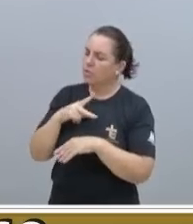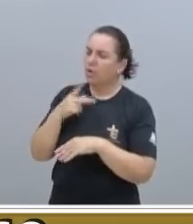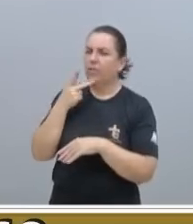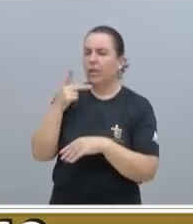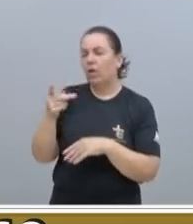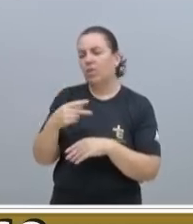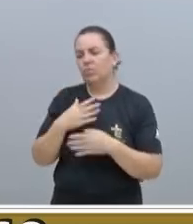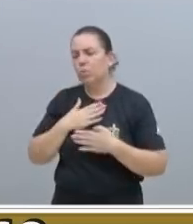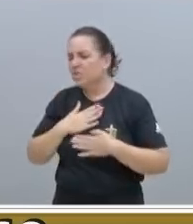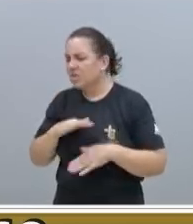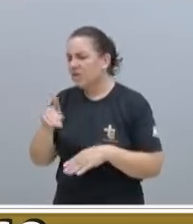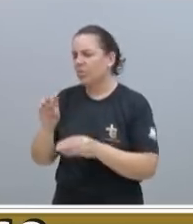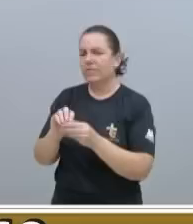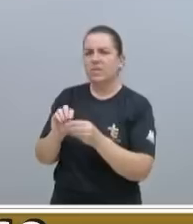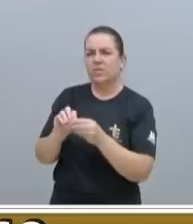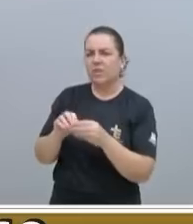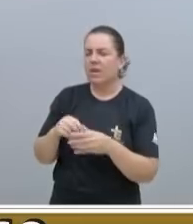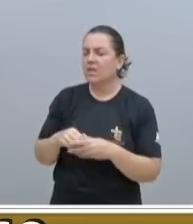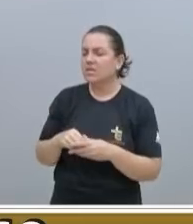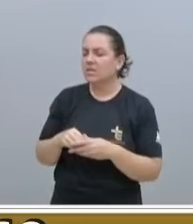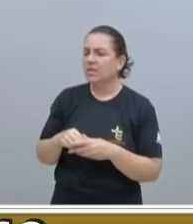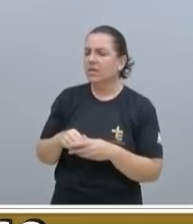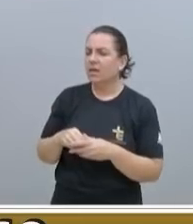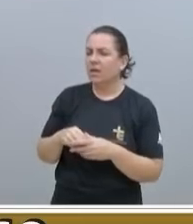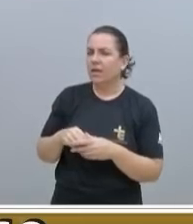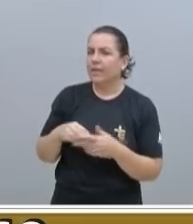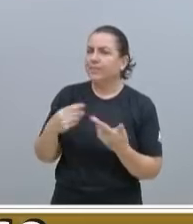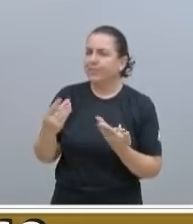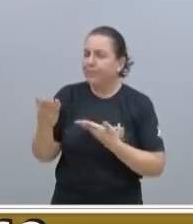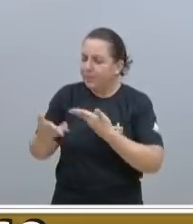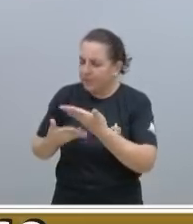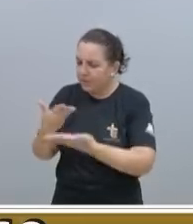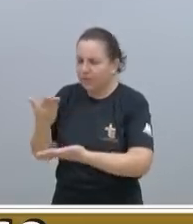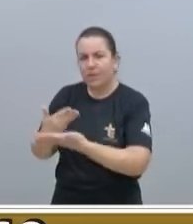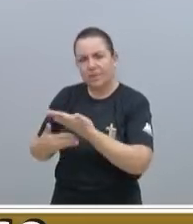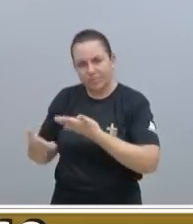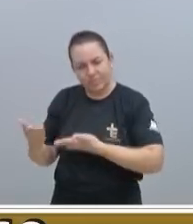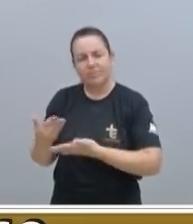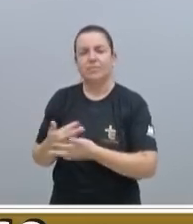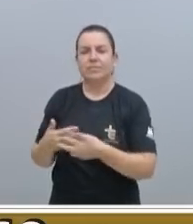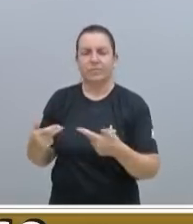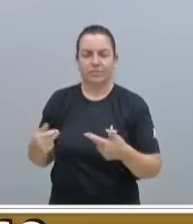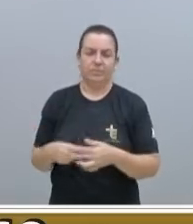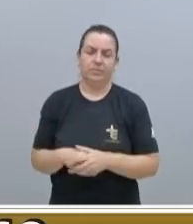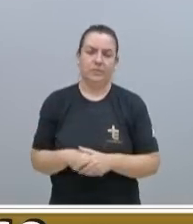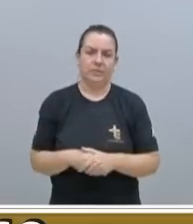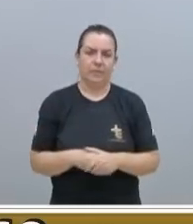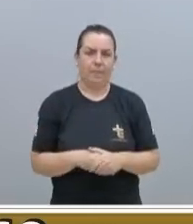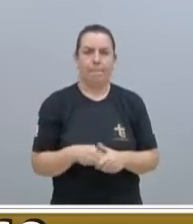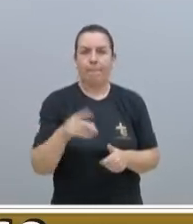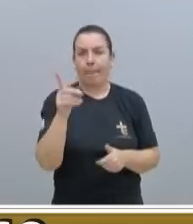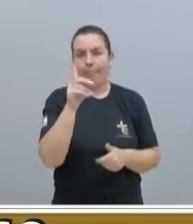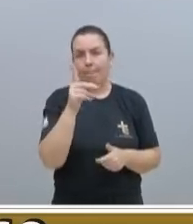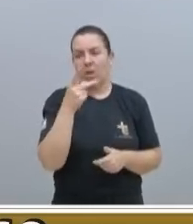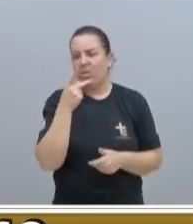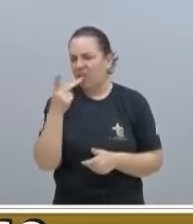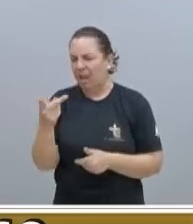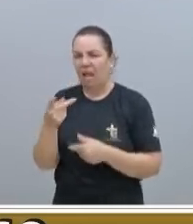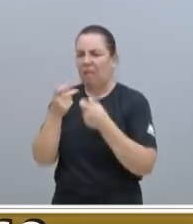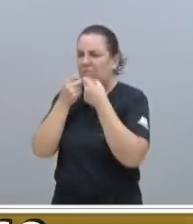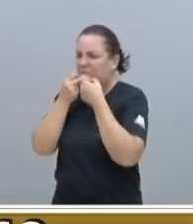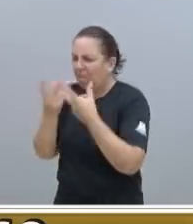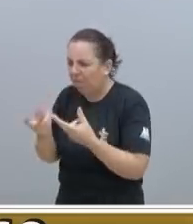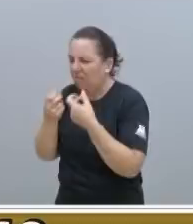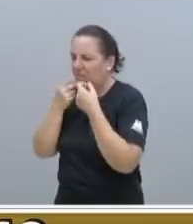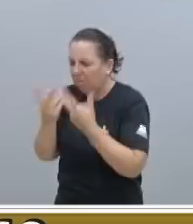chamar a pessoa e partilhar a sua dor não é chegar e dizer você é isso você aquilo